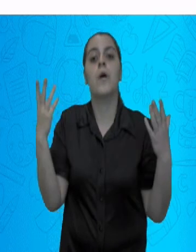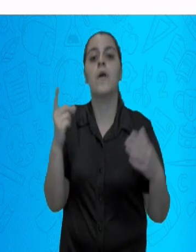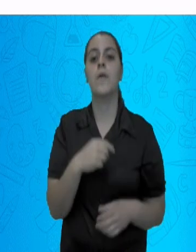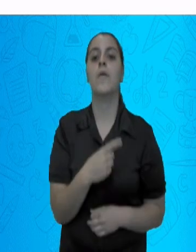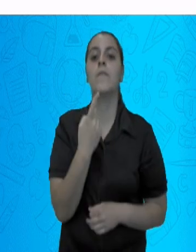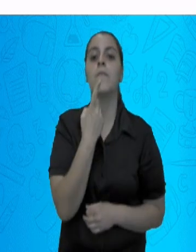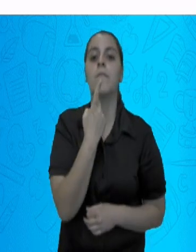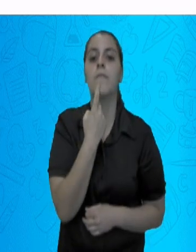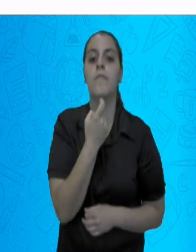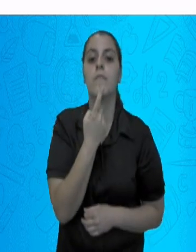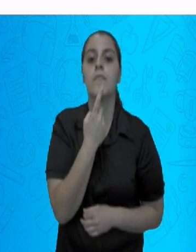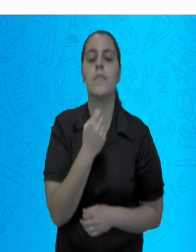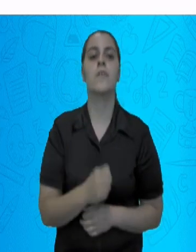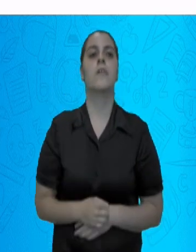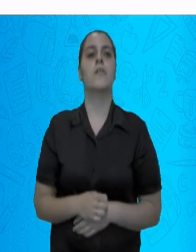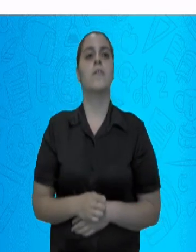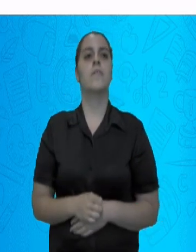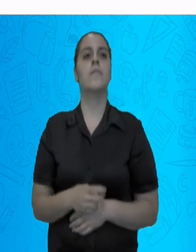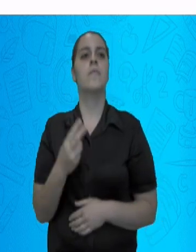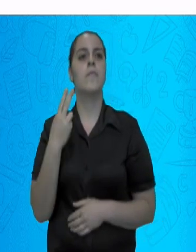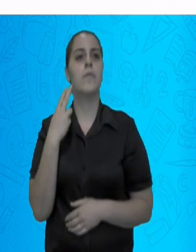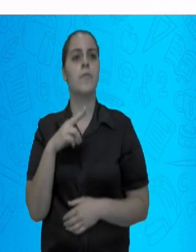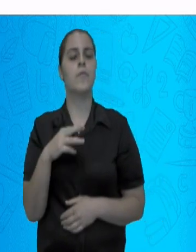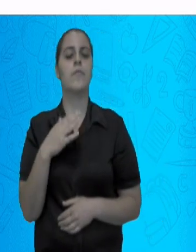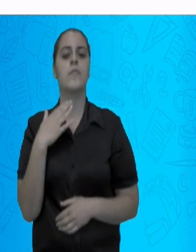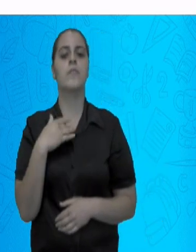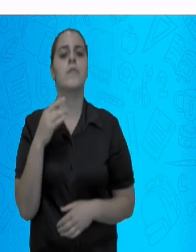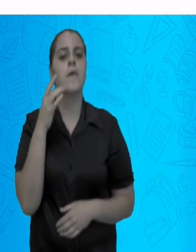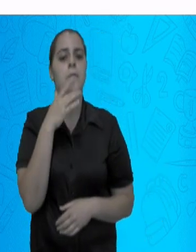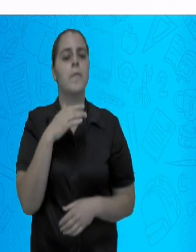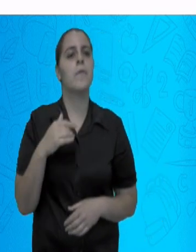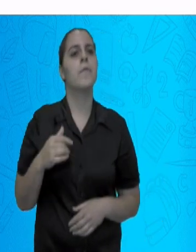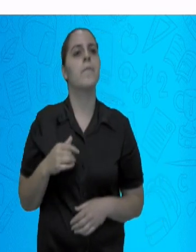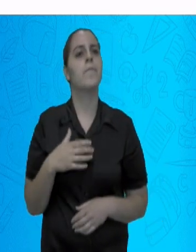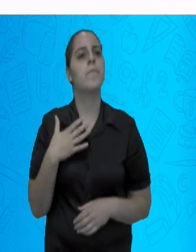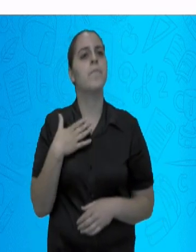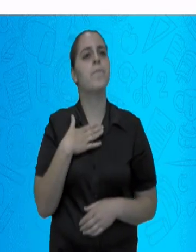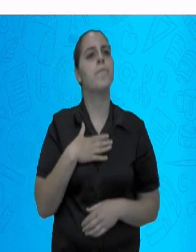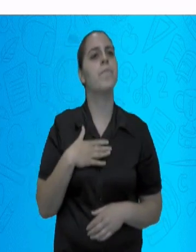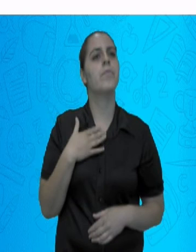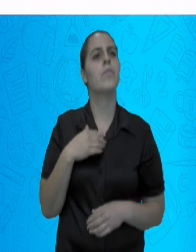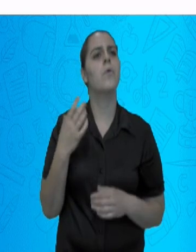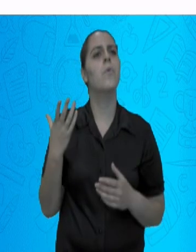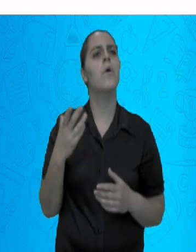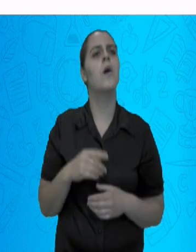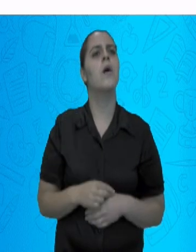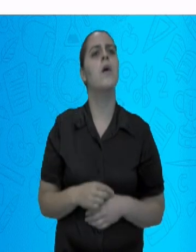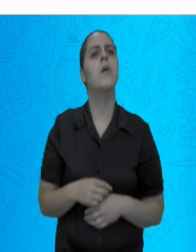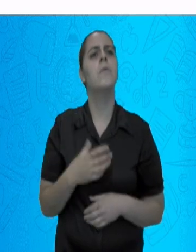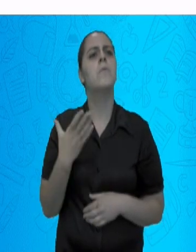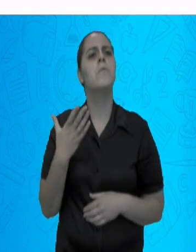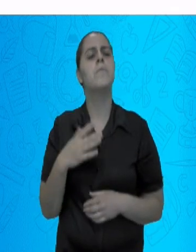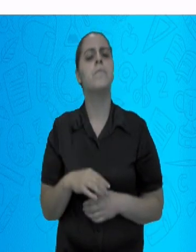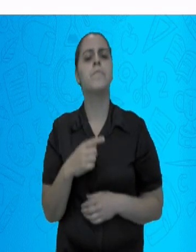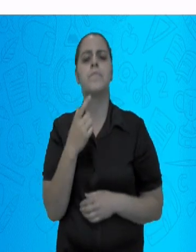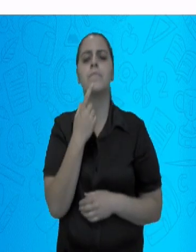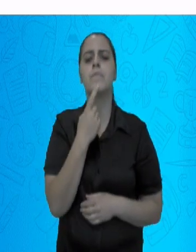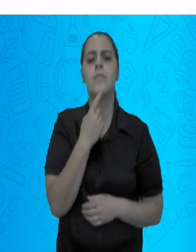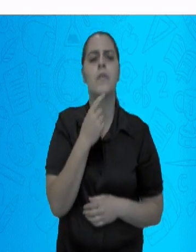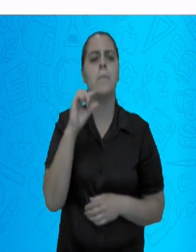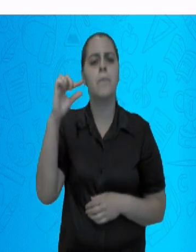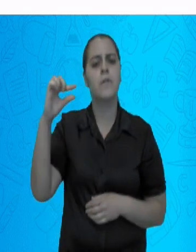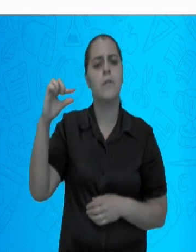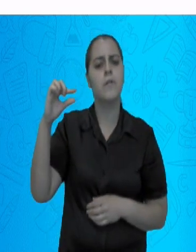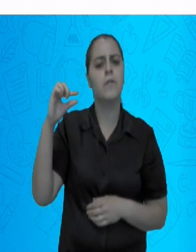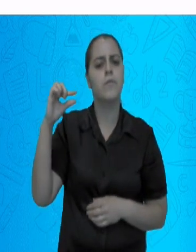Vermelho. Muito bem. Então, vamos lá. O sabor menos preferido. Então, qual coluna vermelha